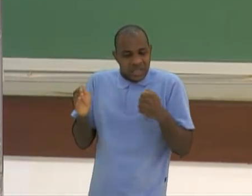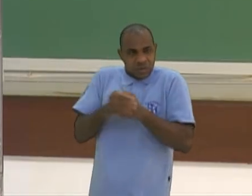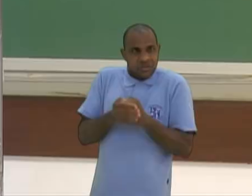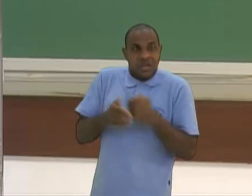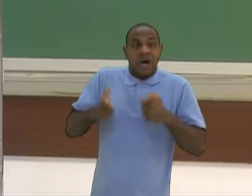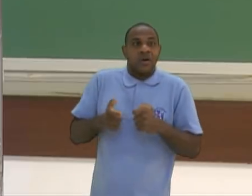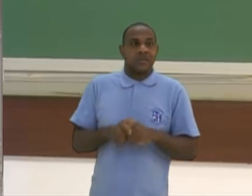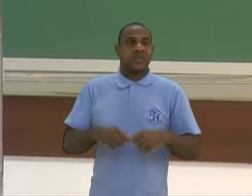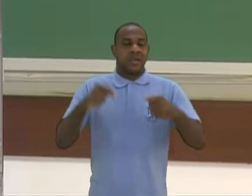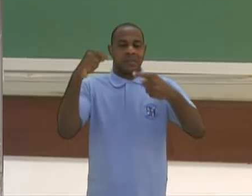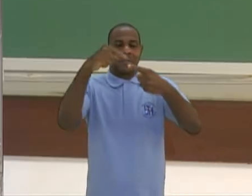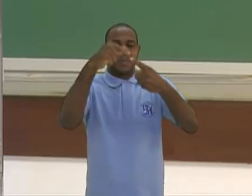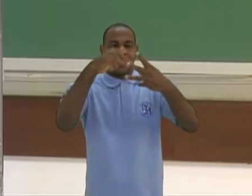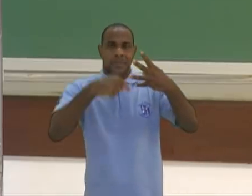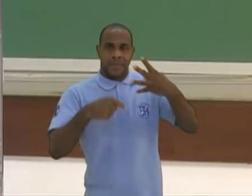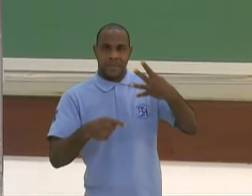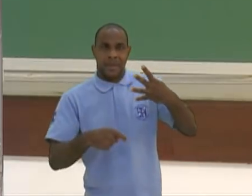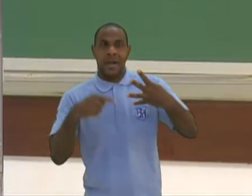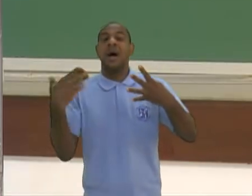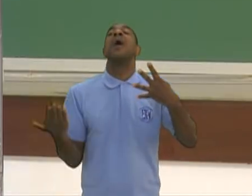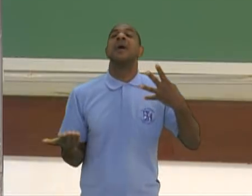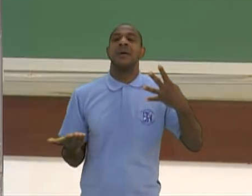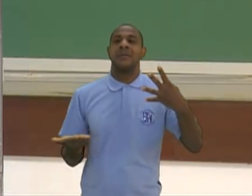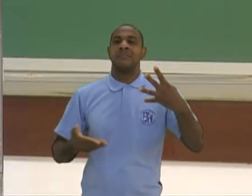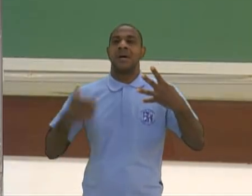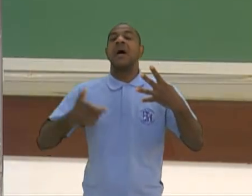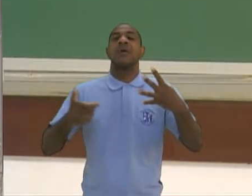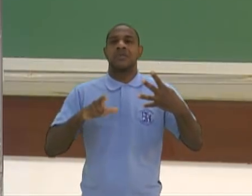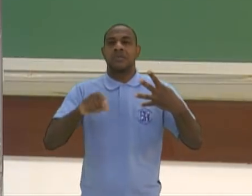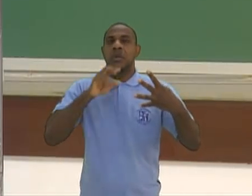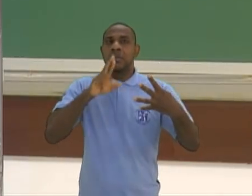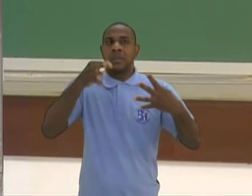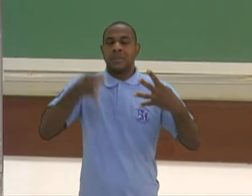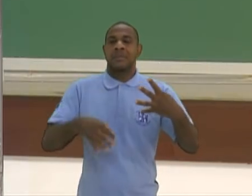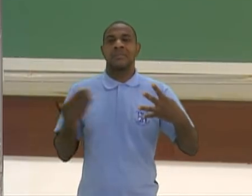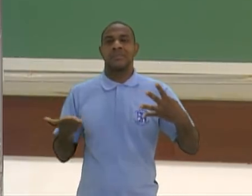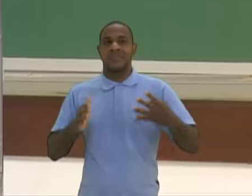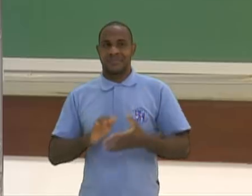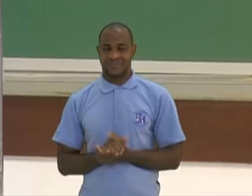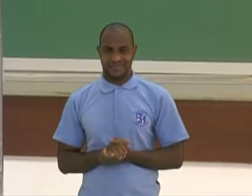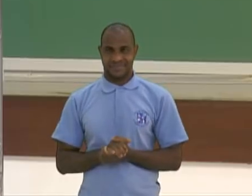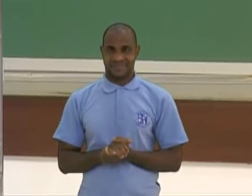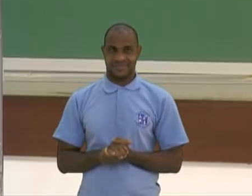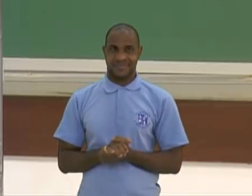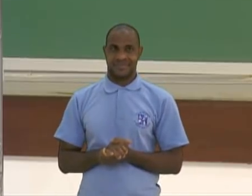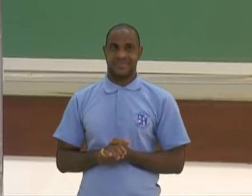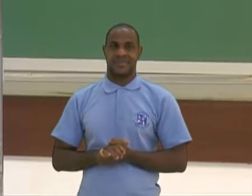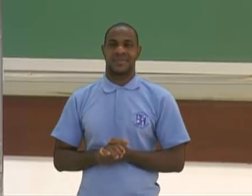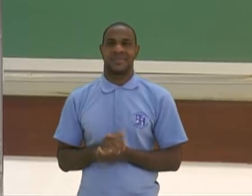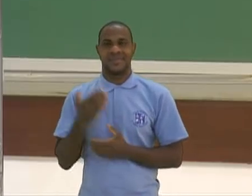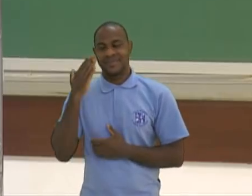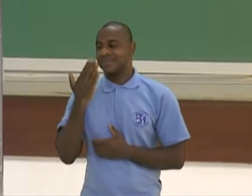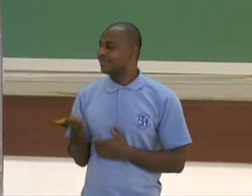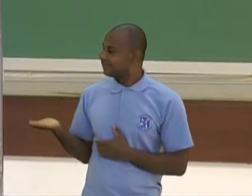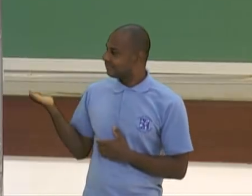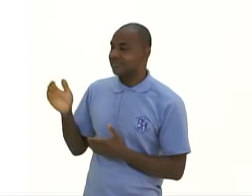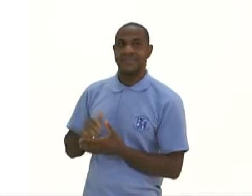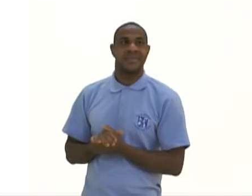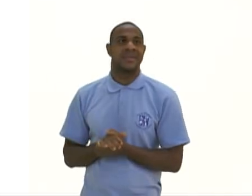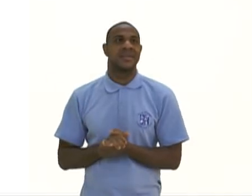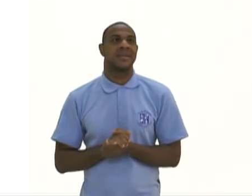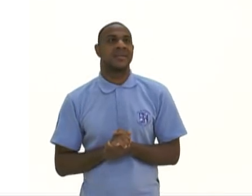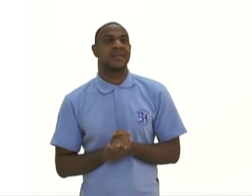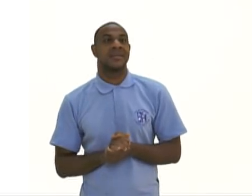catacumbas. C, igrejas. Letra D, edifícios. Letra A, B, C ou D? Muito bem, vocês colocaram essa,